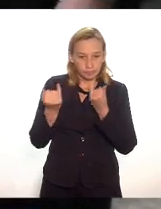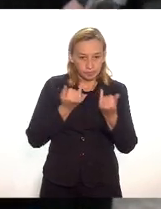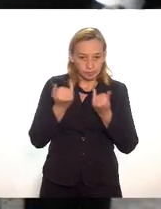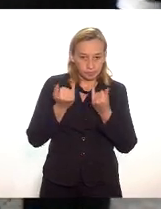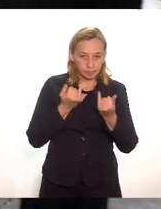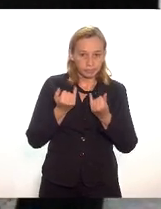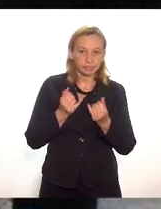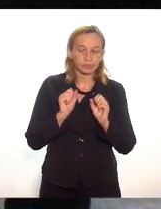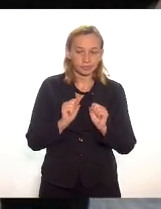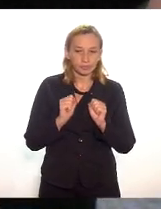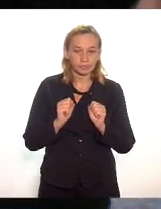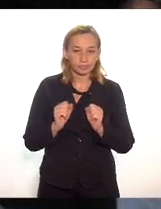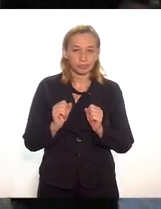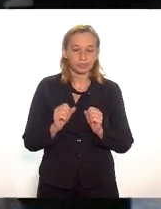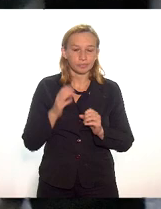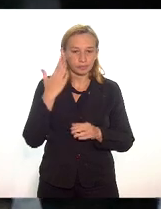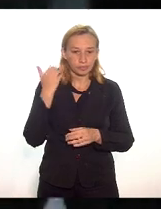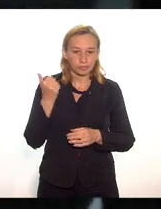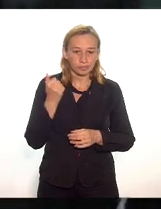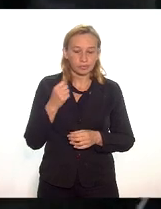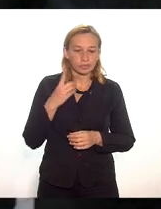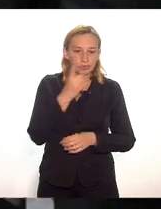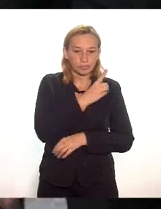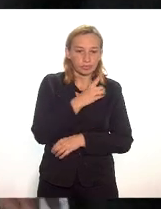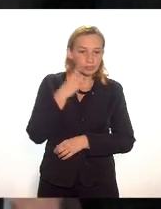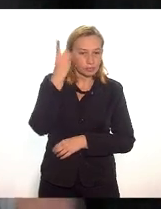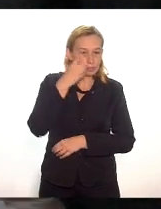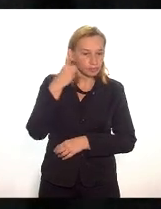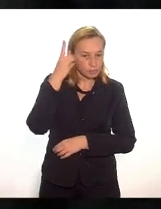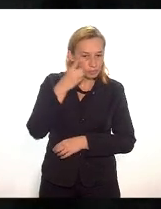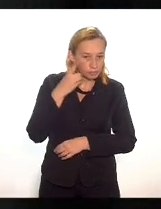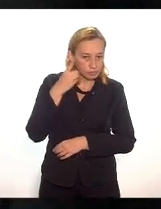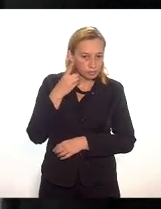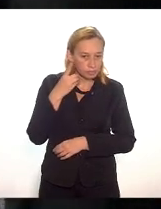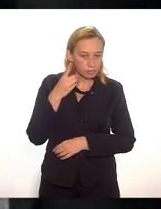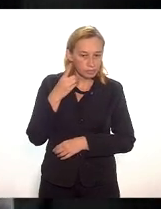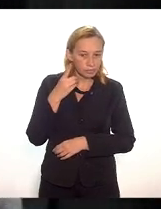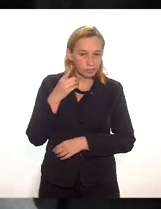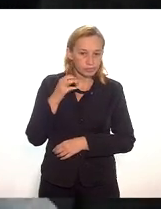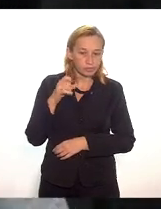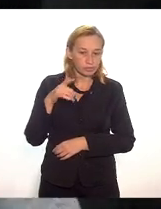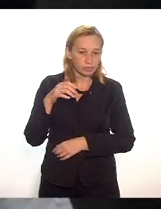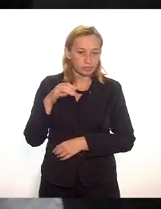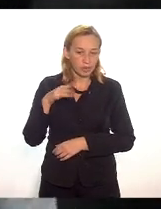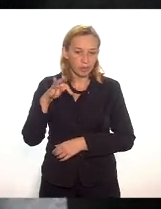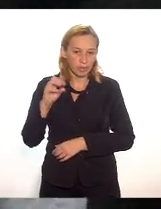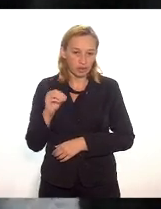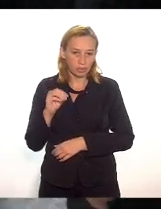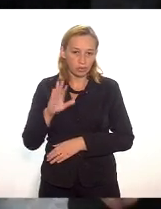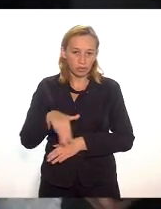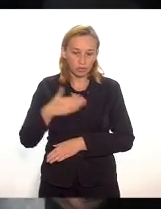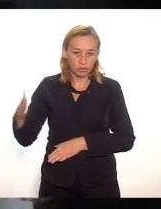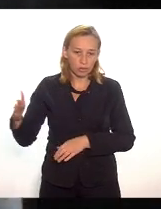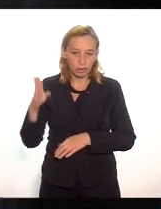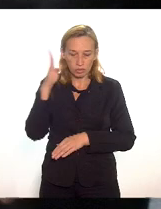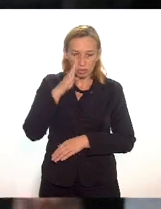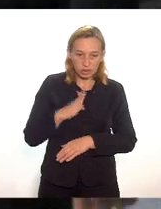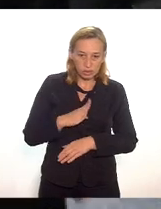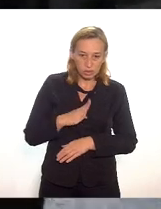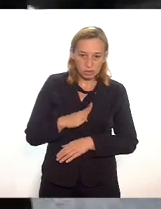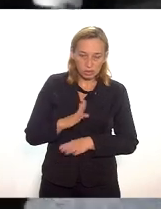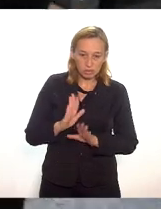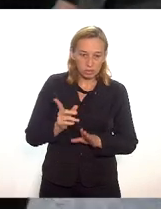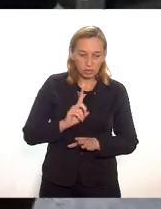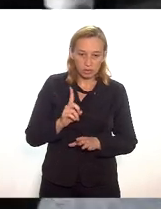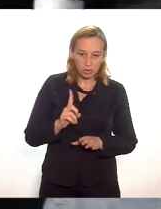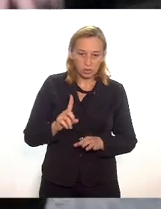se apurar, que o deputado Bebeto não estaria no Brasil, estaria no exterior. Ele está presente no grupo. Presidente,